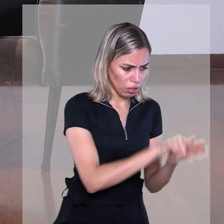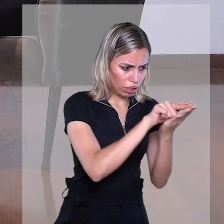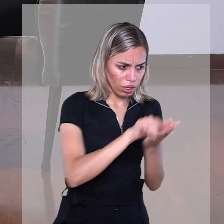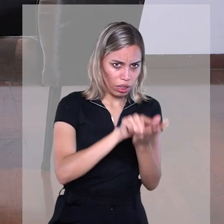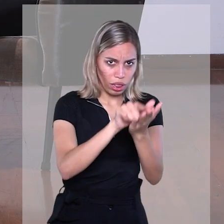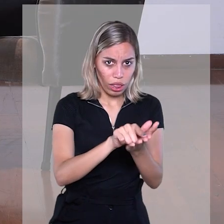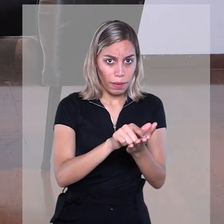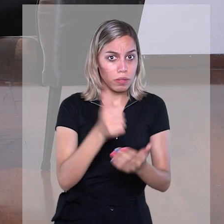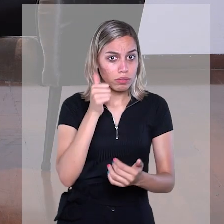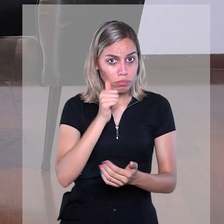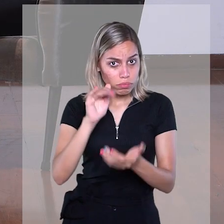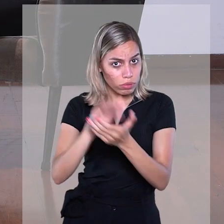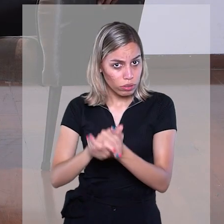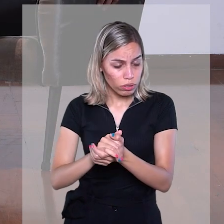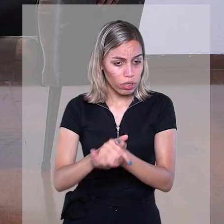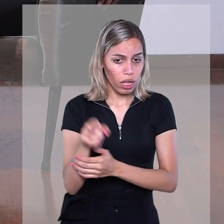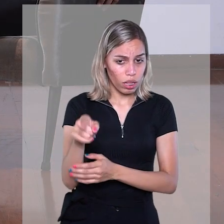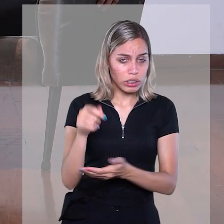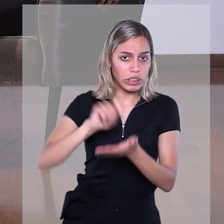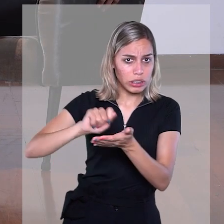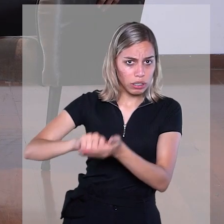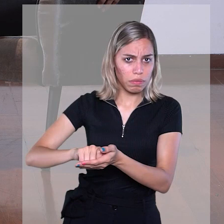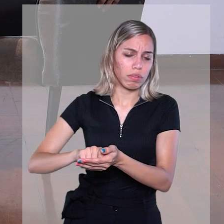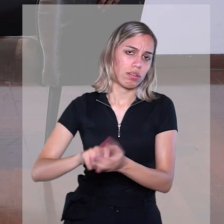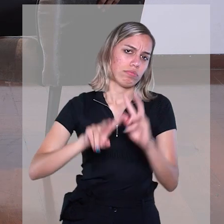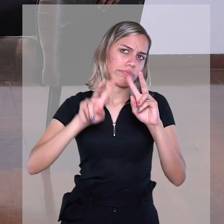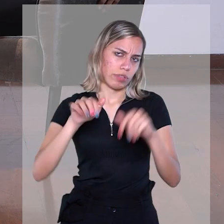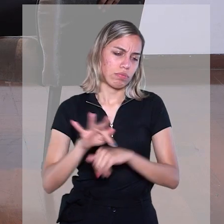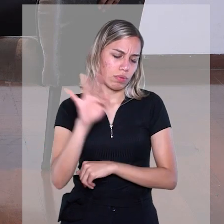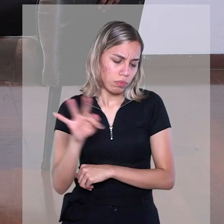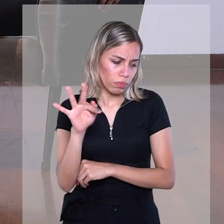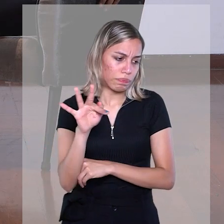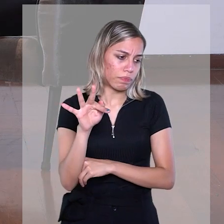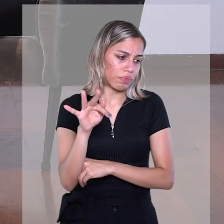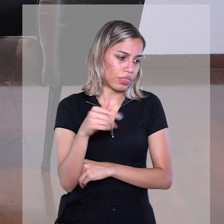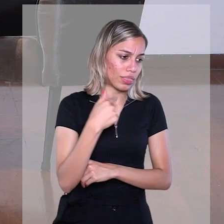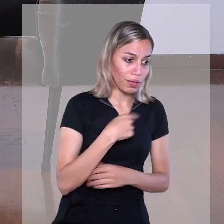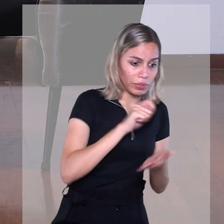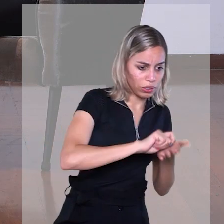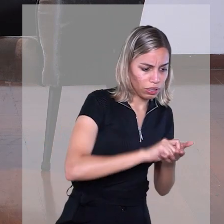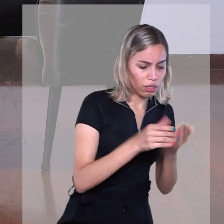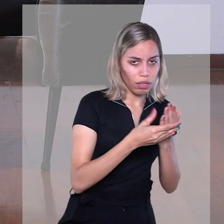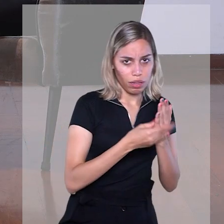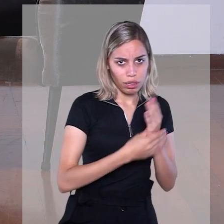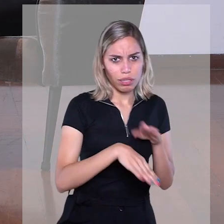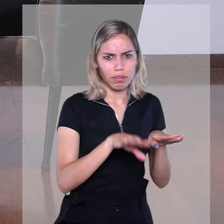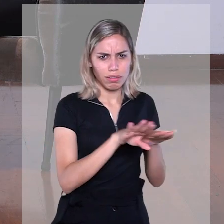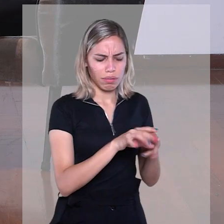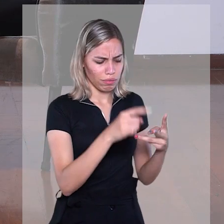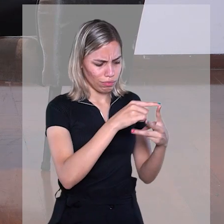eu com a escrita deste livro e do livro sobre o Campo Alegre, e mais um de permeio, que é o